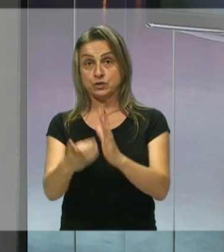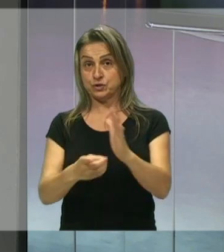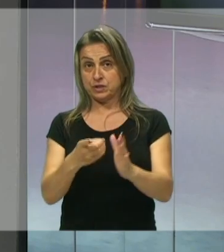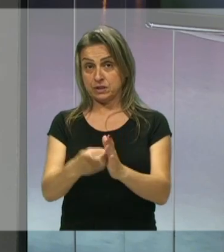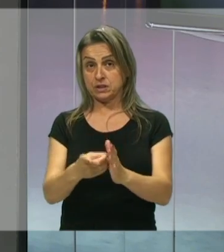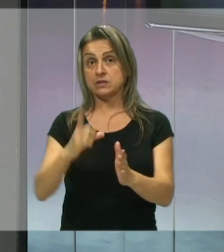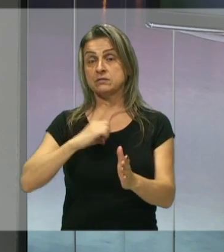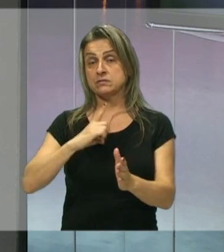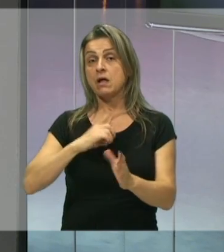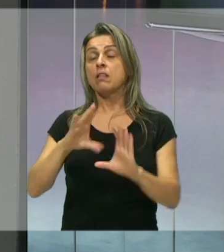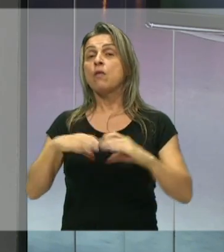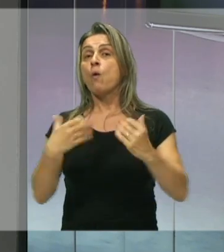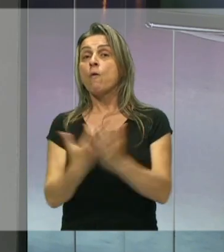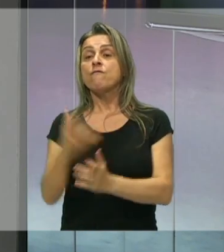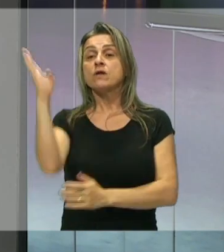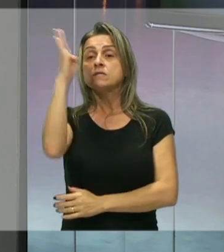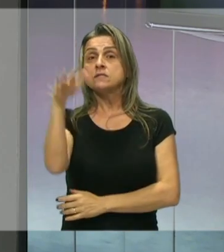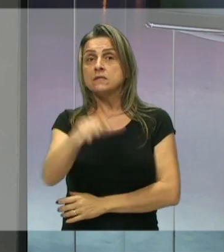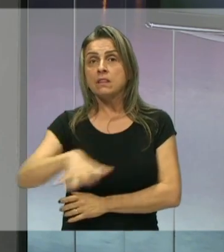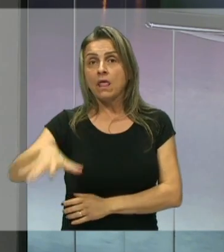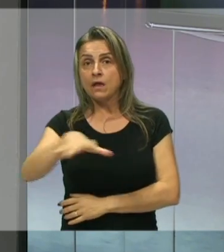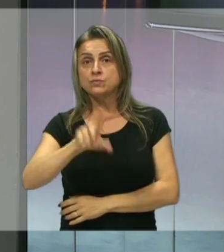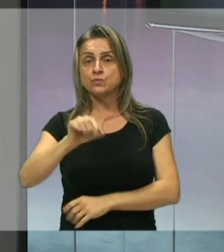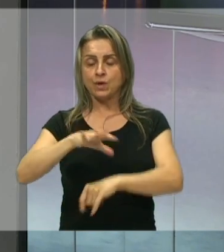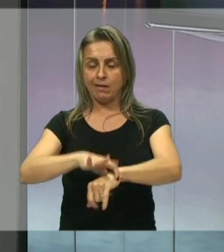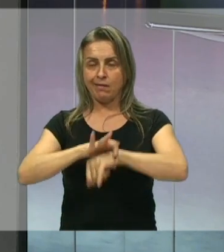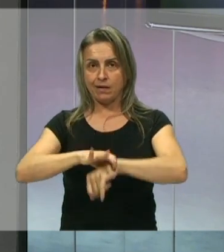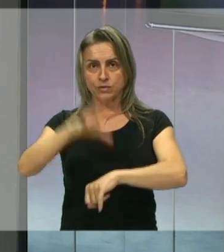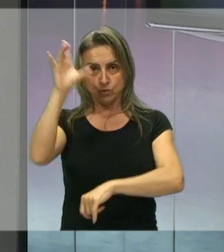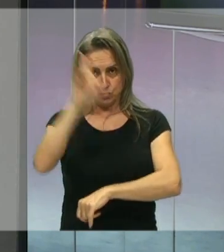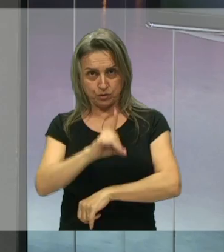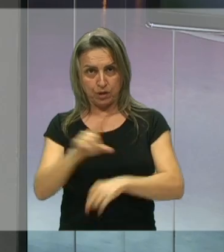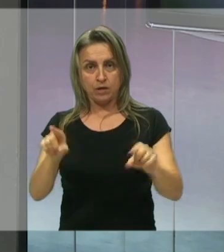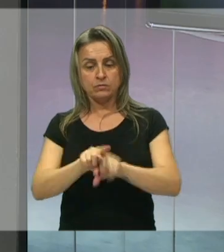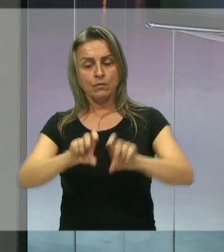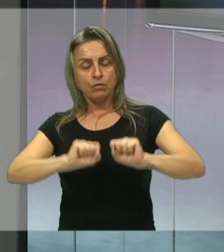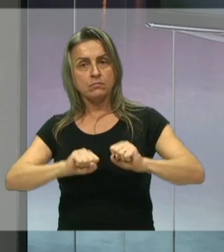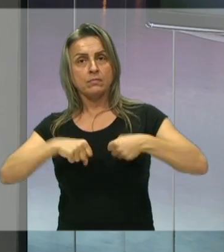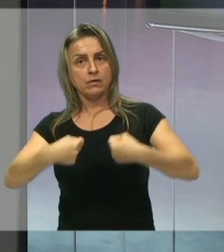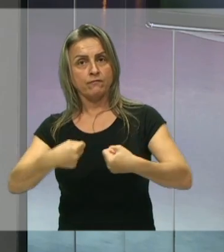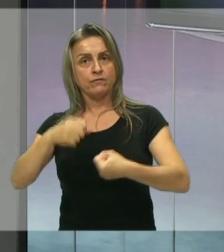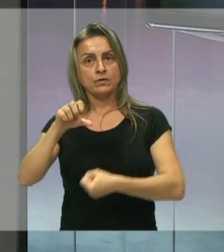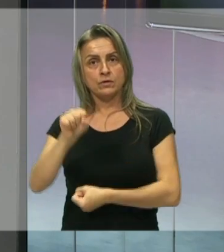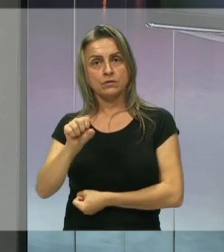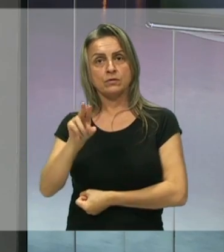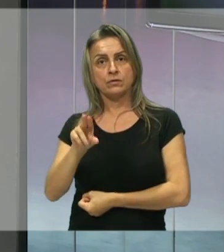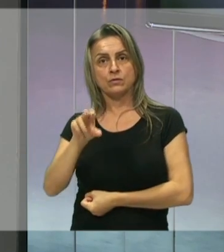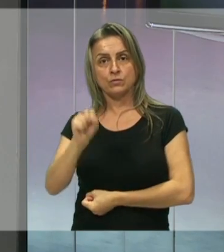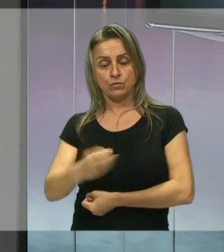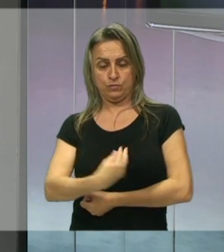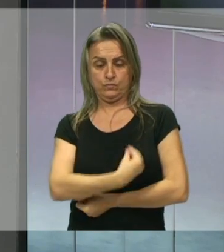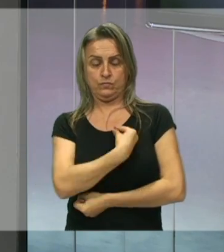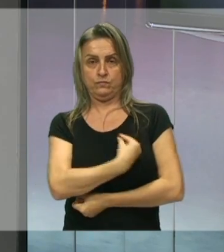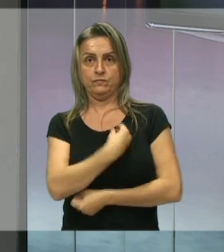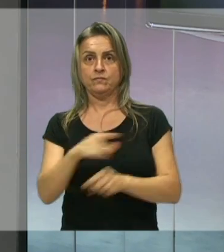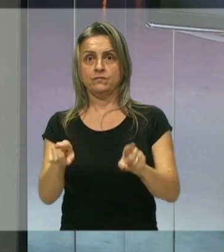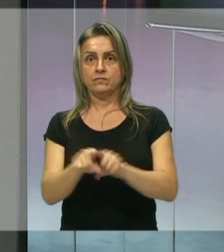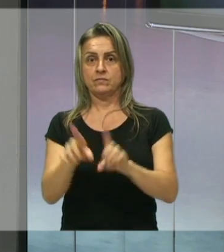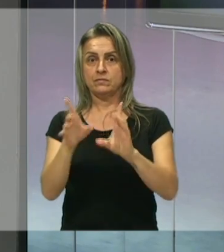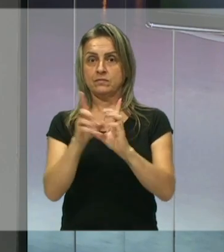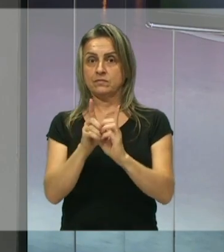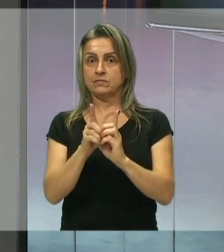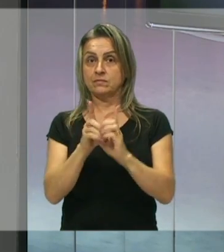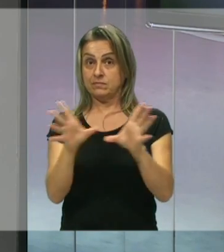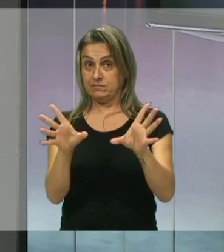Conferência Nacional. Garantir direitos e defender o SUS, a vida e a democracia. Amanhã